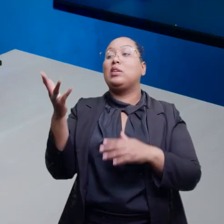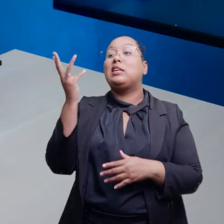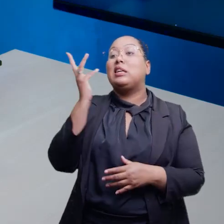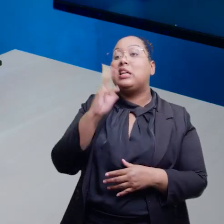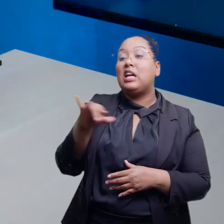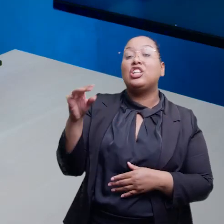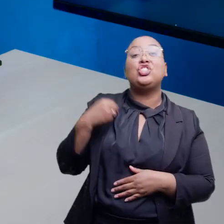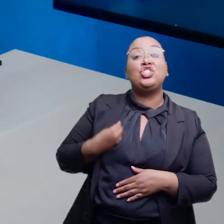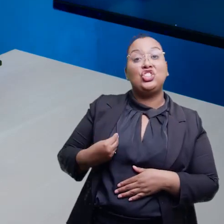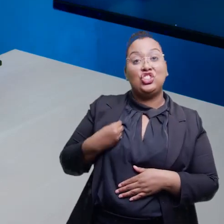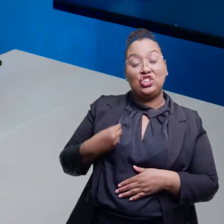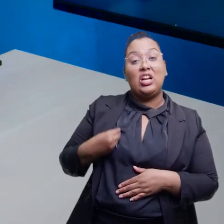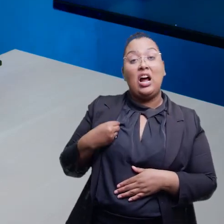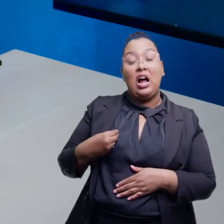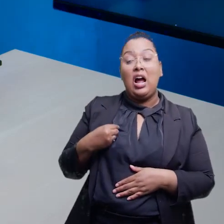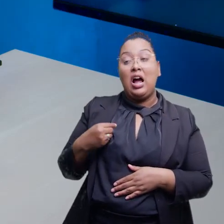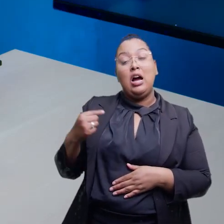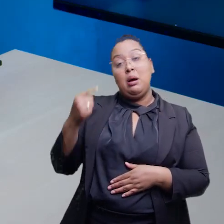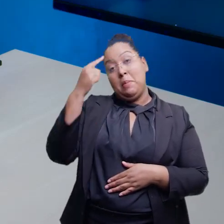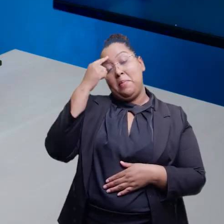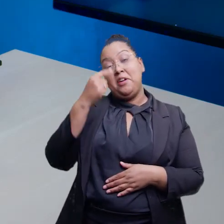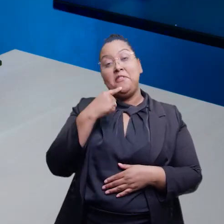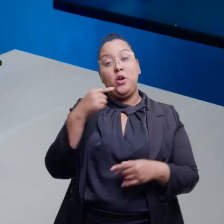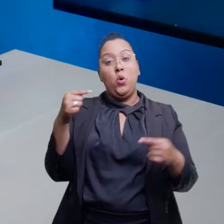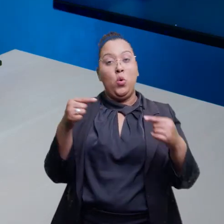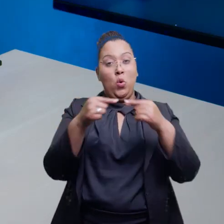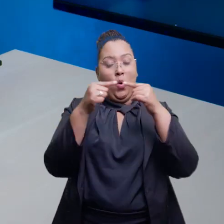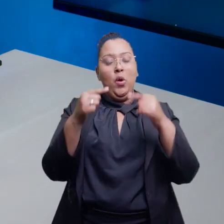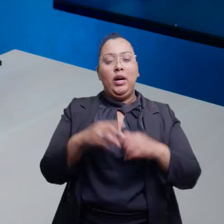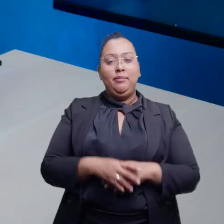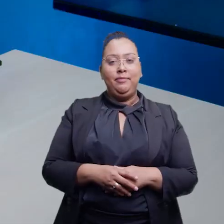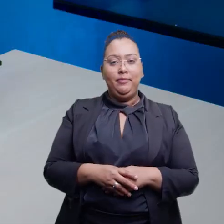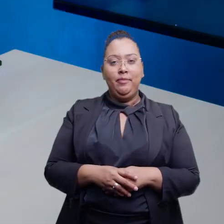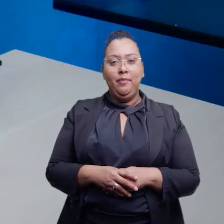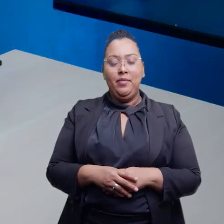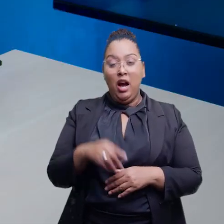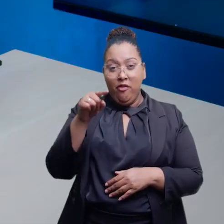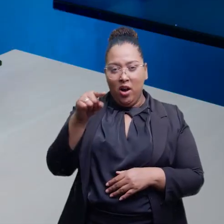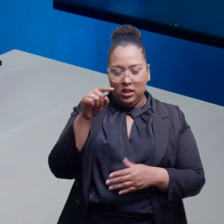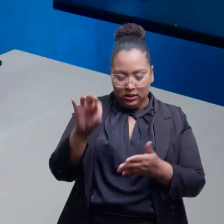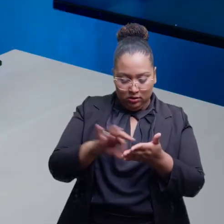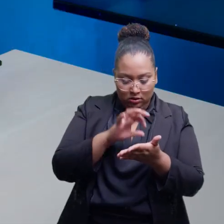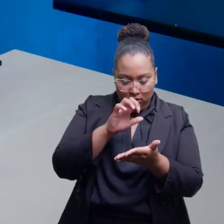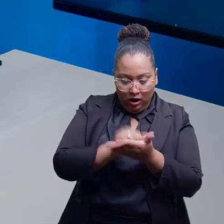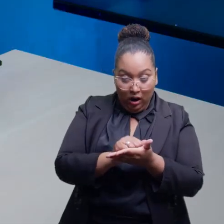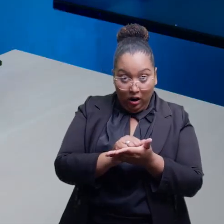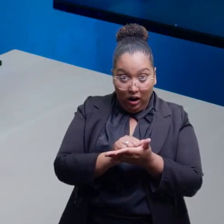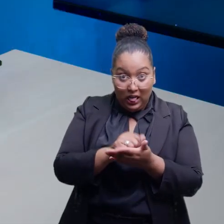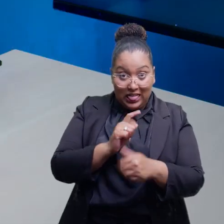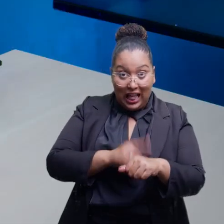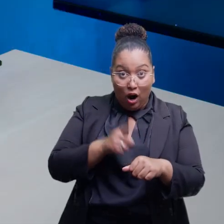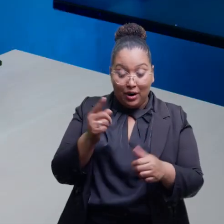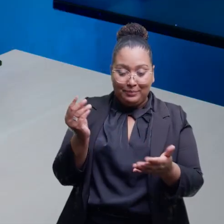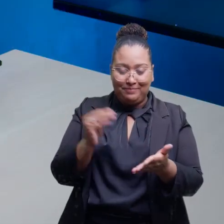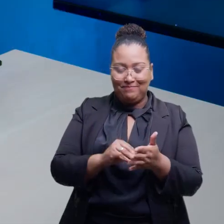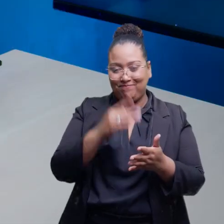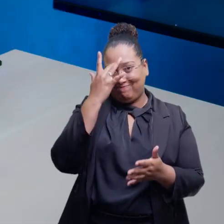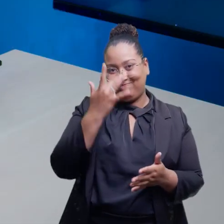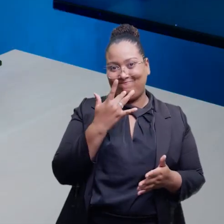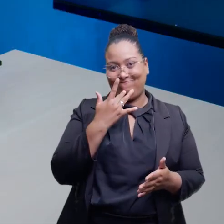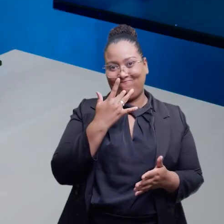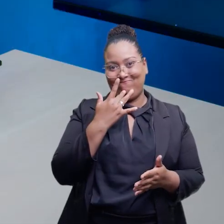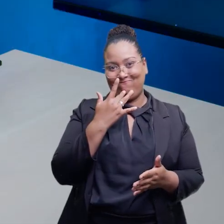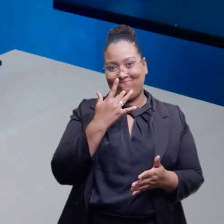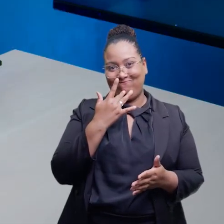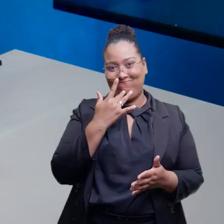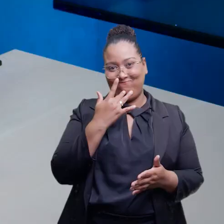momento, quando já existe, né, a criança ou adolescente, quando você tem o interesse de adotar. Então, assim, quando você se inscreve no SNA, você já coloca o